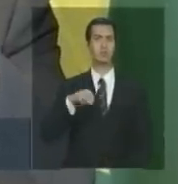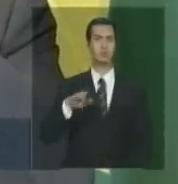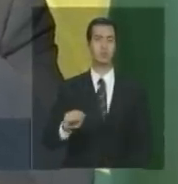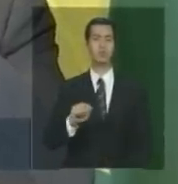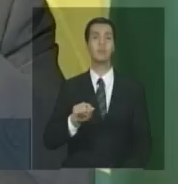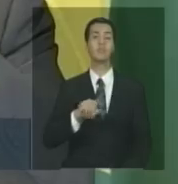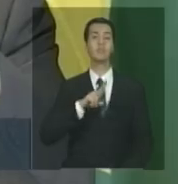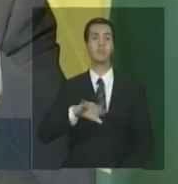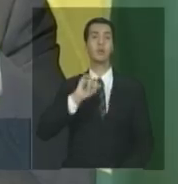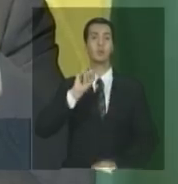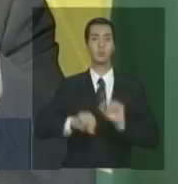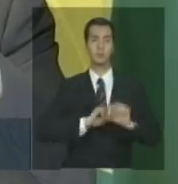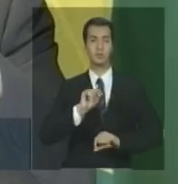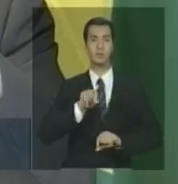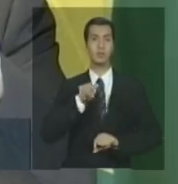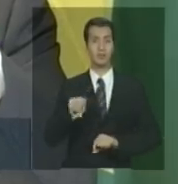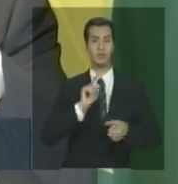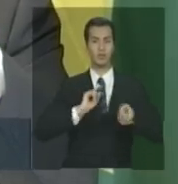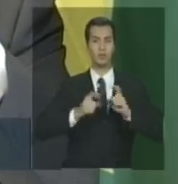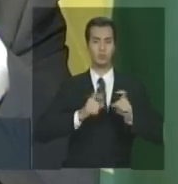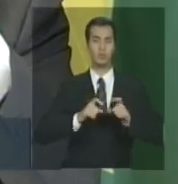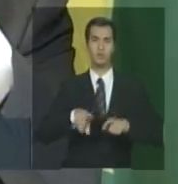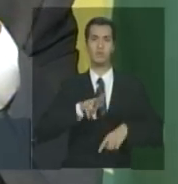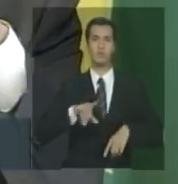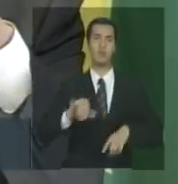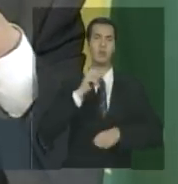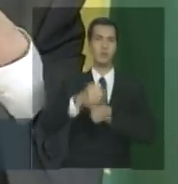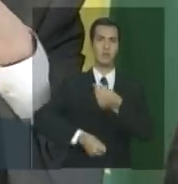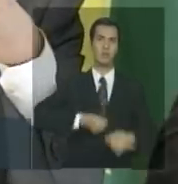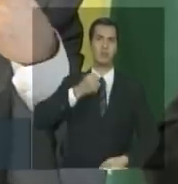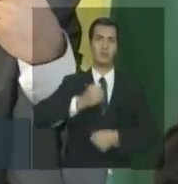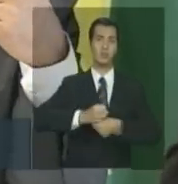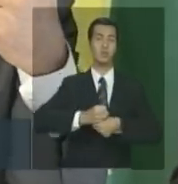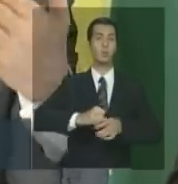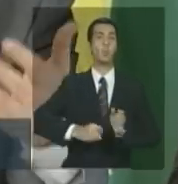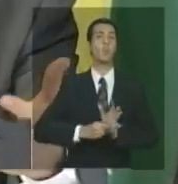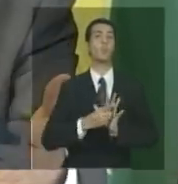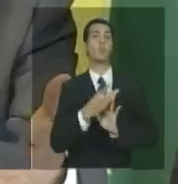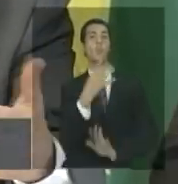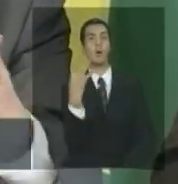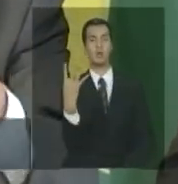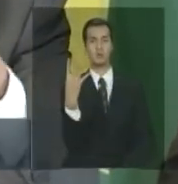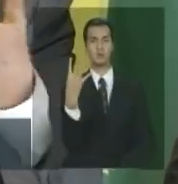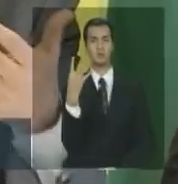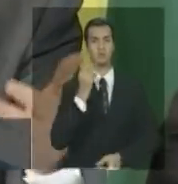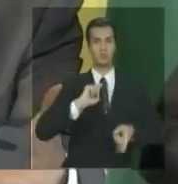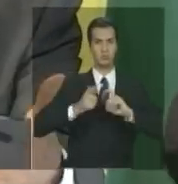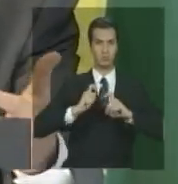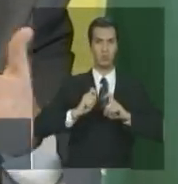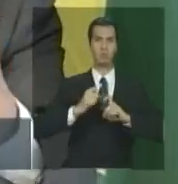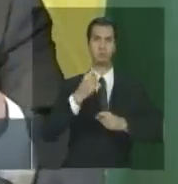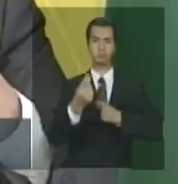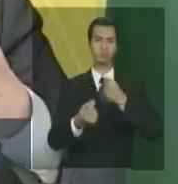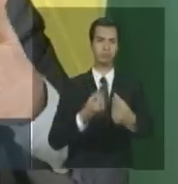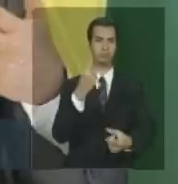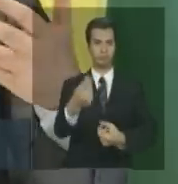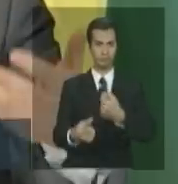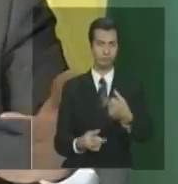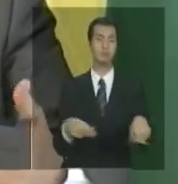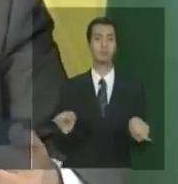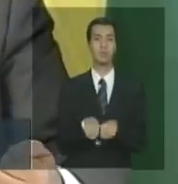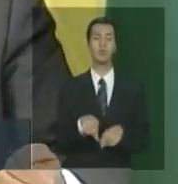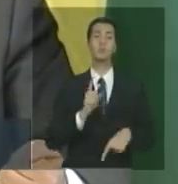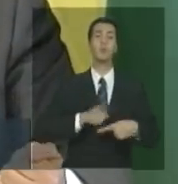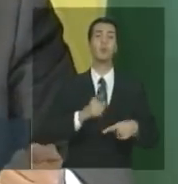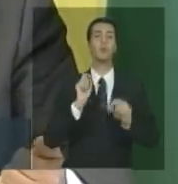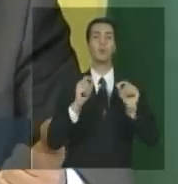haveria pelo menos 4 reuniões como essas ao longo do ano, porque isto permite um diálogo importante entre o governo